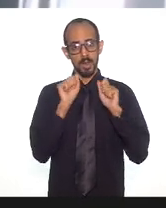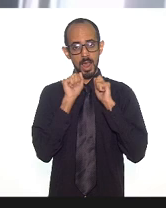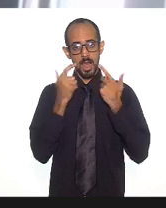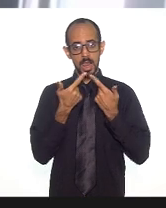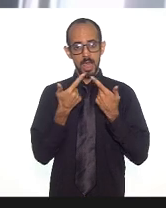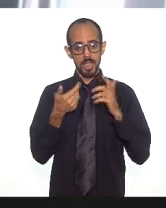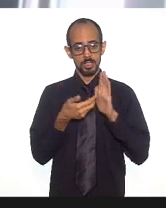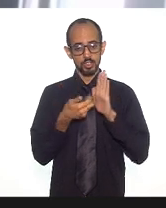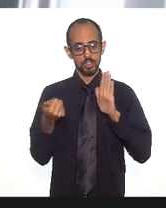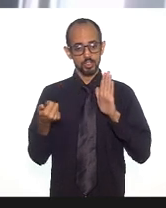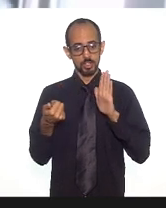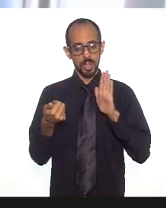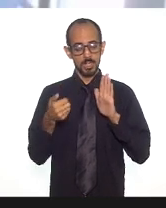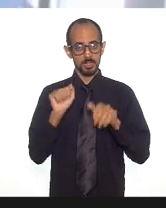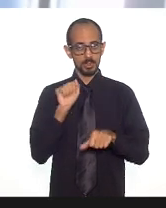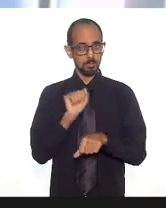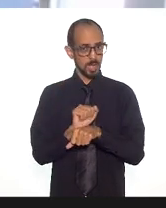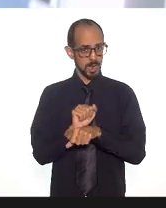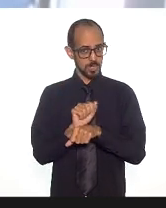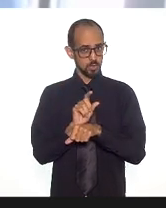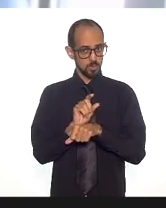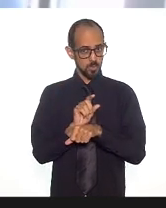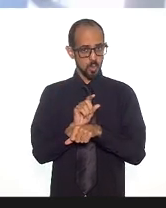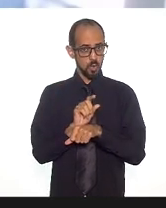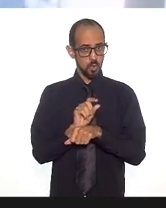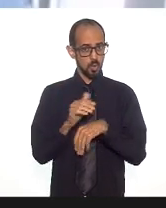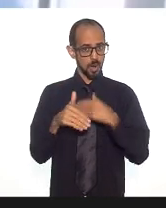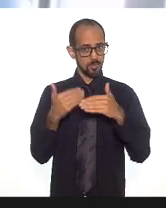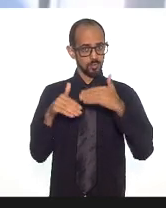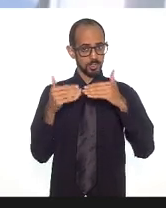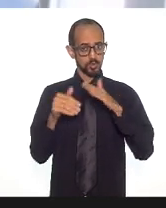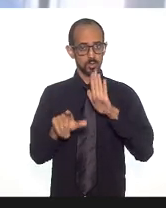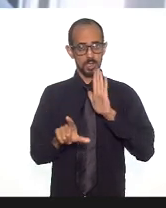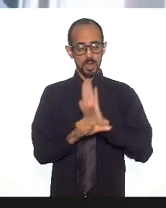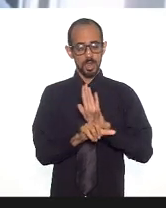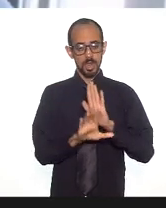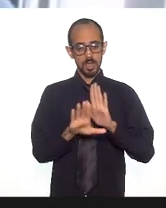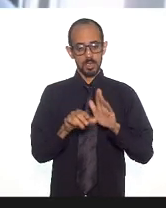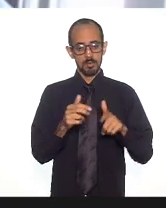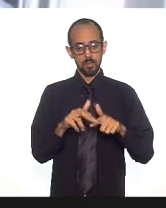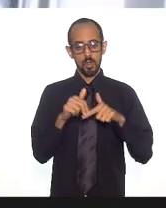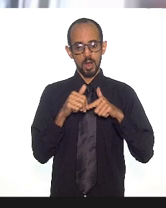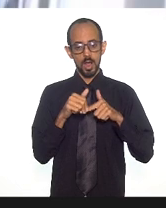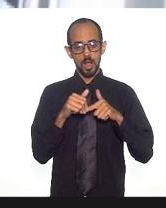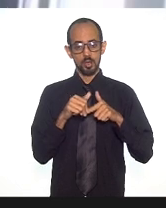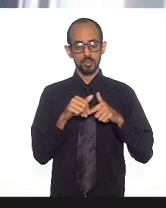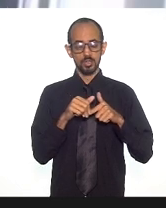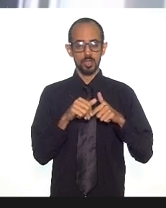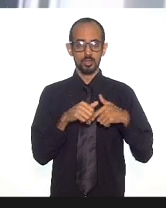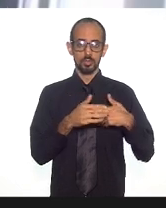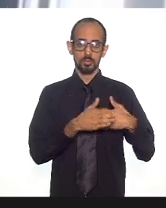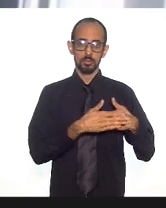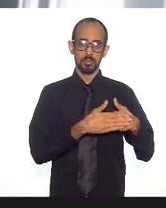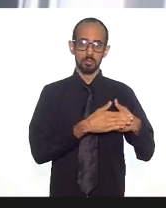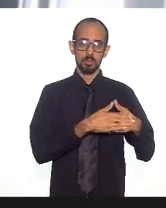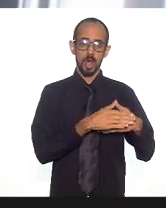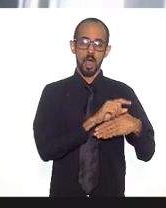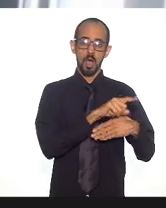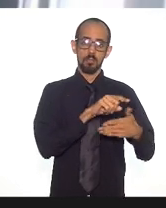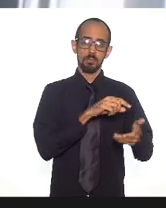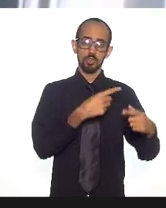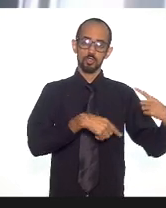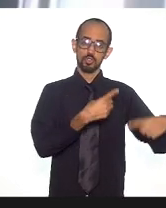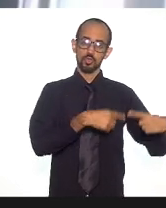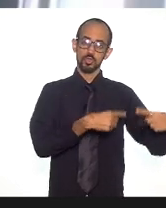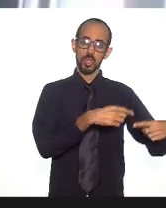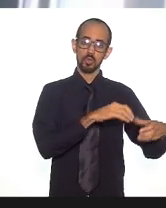retivesse um pouco a tramitação em proveito de uma discussão que seria feita no conselho diretor. Isso foi feito, né? Mas houve também